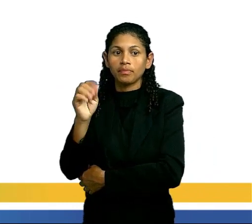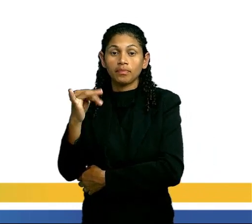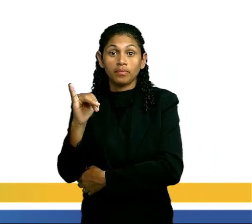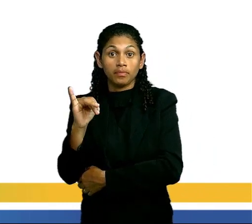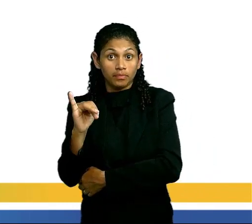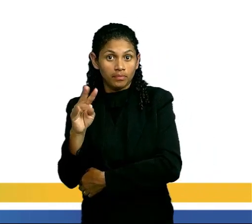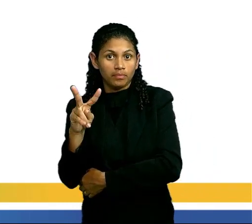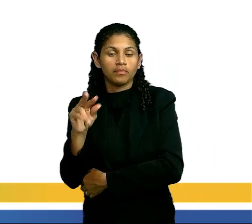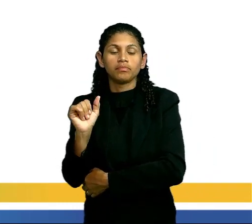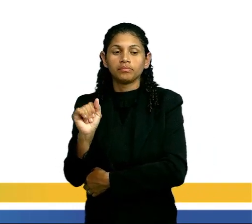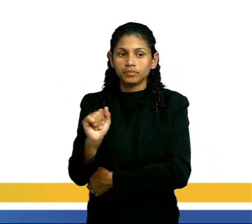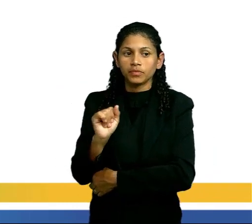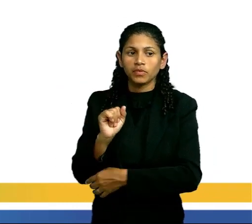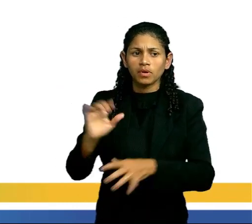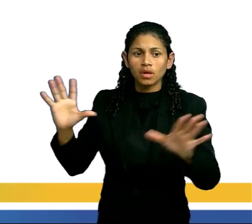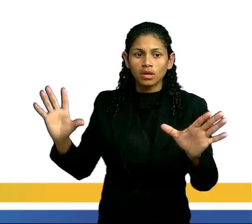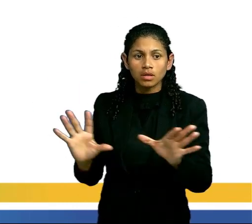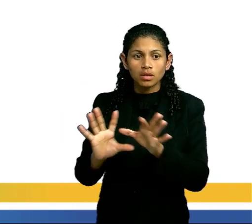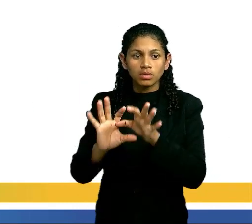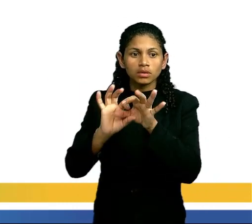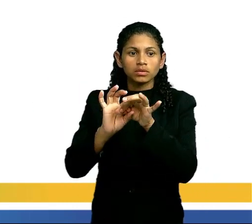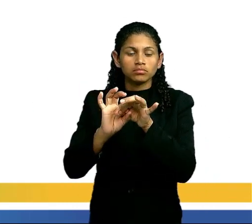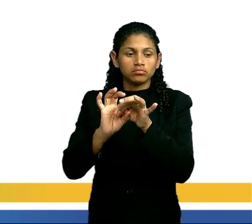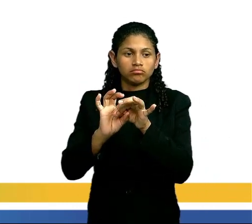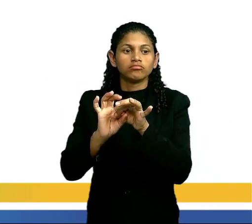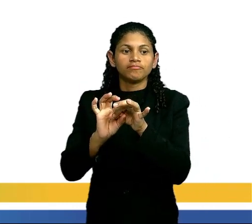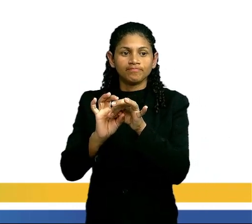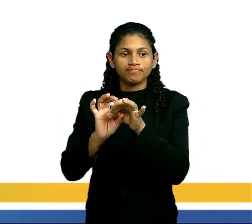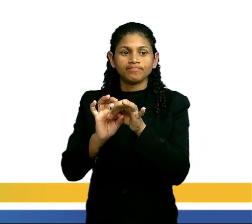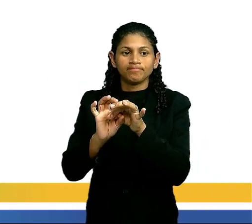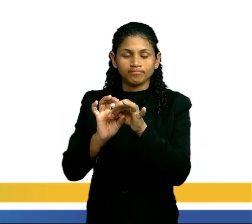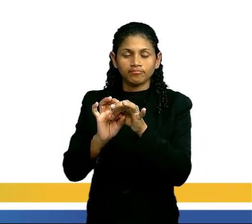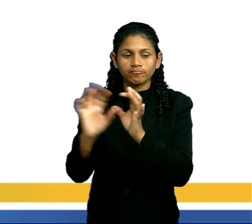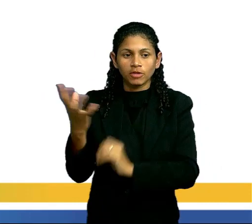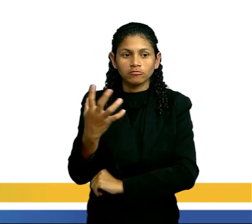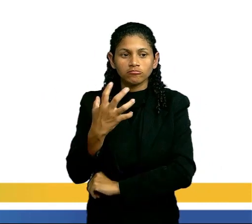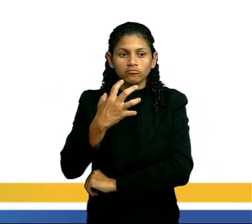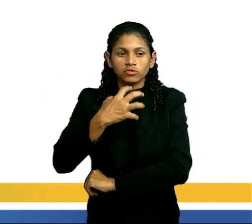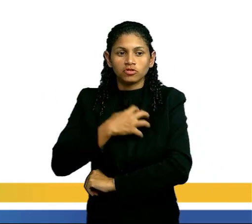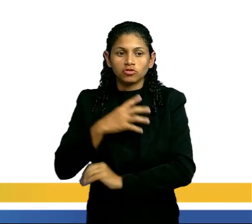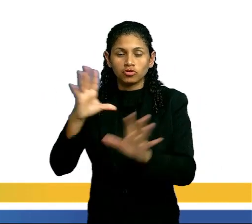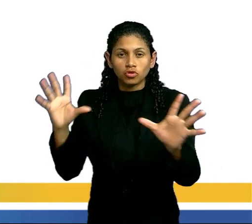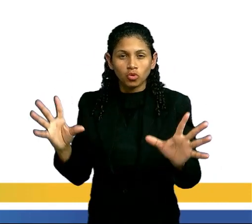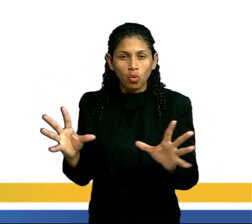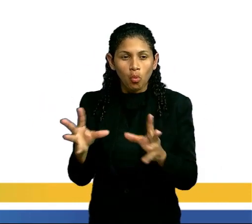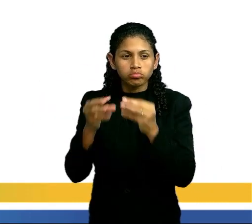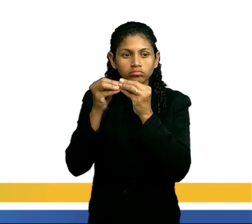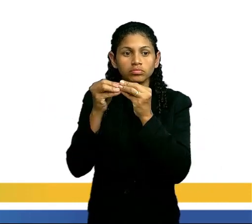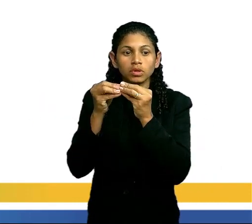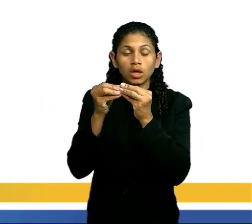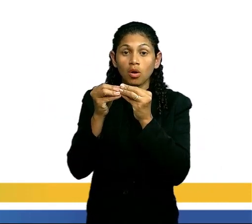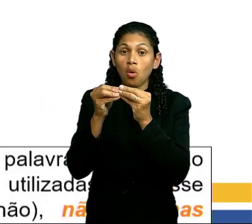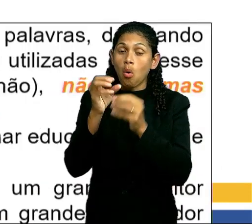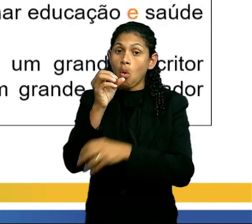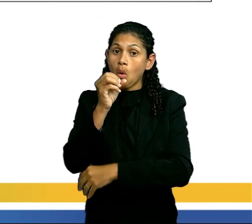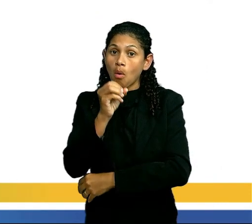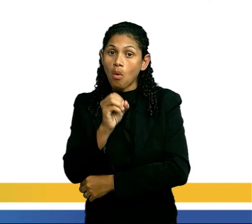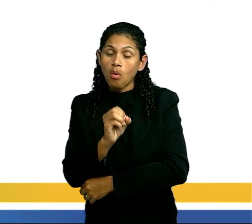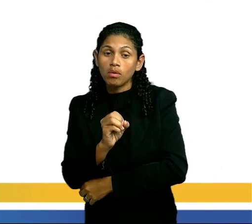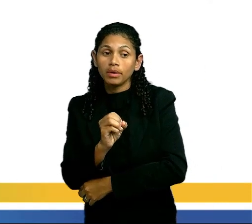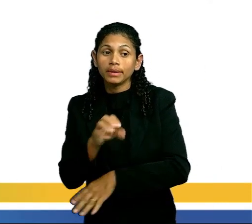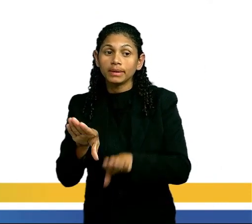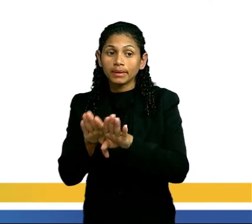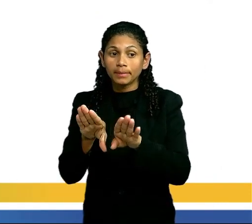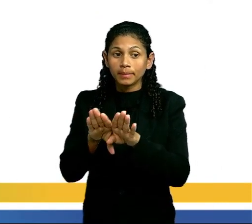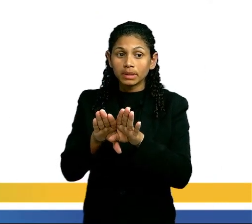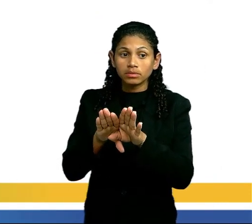e independente, ou termos da oração que têm a mesma função gramatical. Elas são classificadas